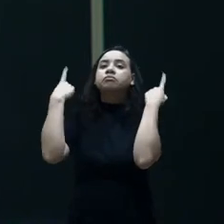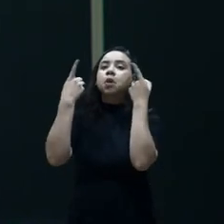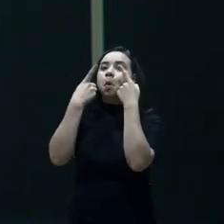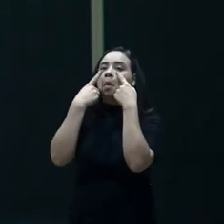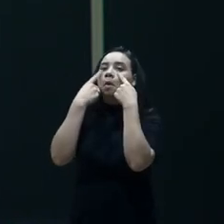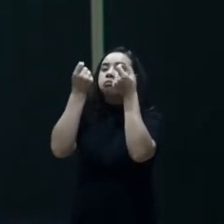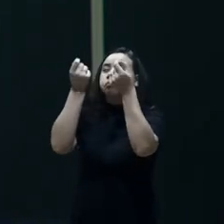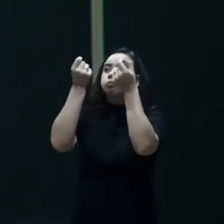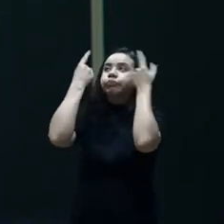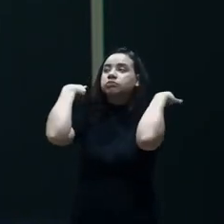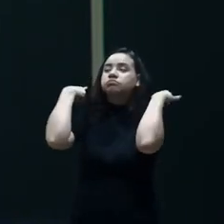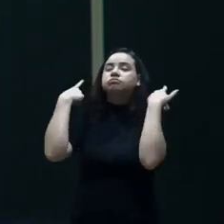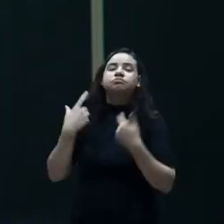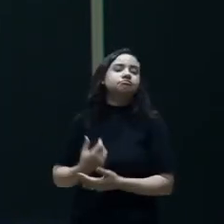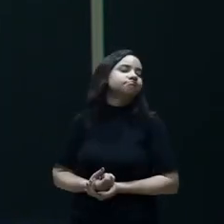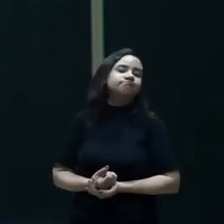Não ouve, não se converte.